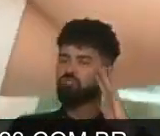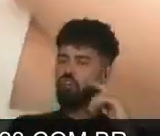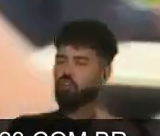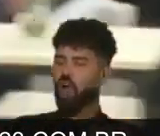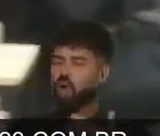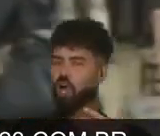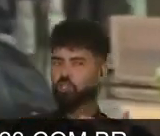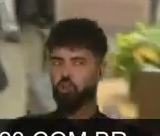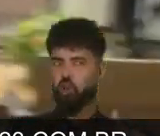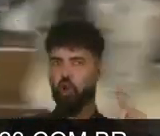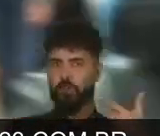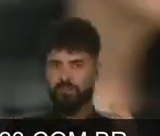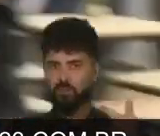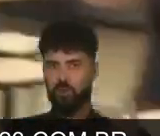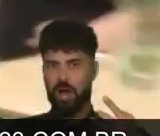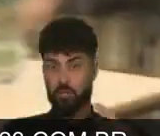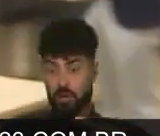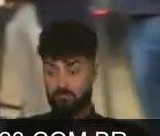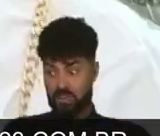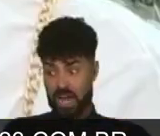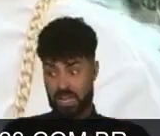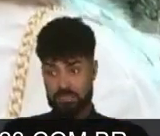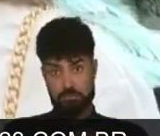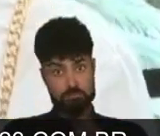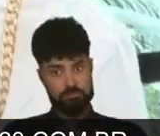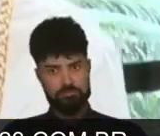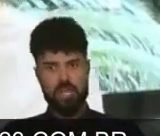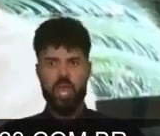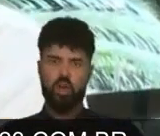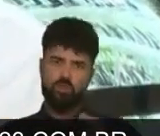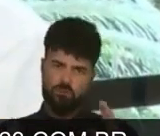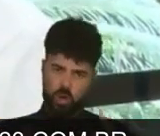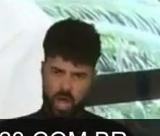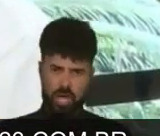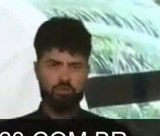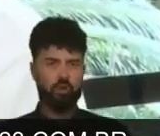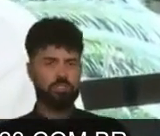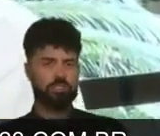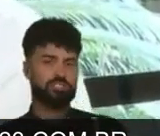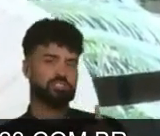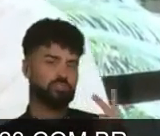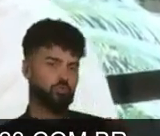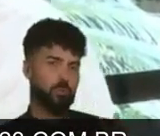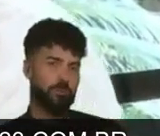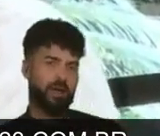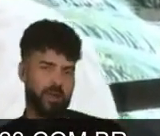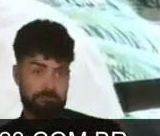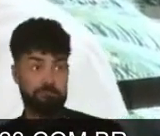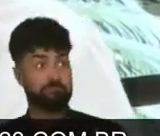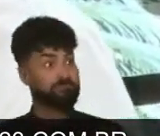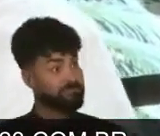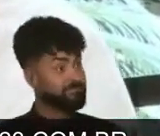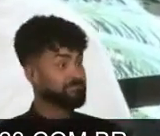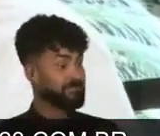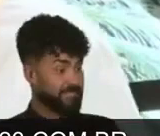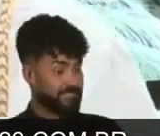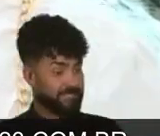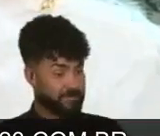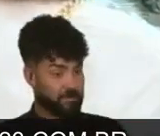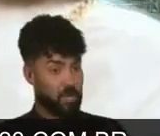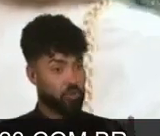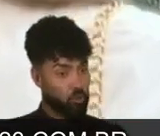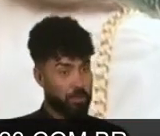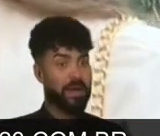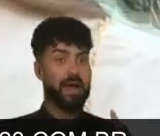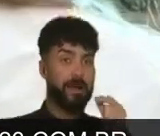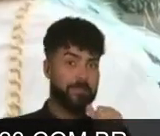Paris 2024 totalmente nas duplas esse ano e tanto nas duplas quanto